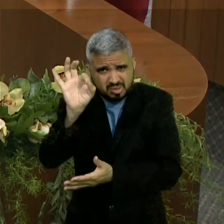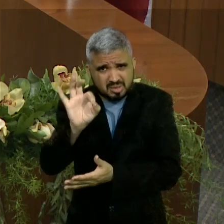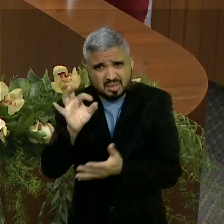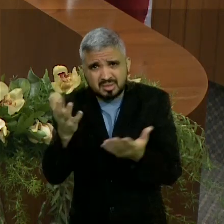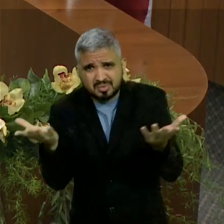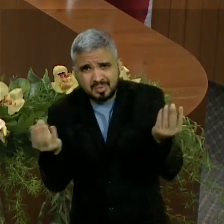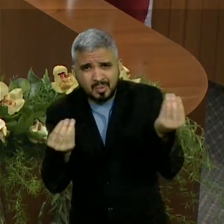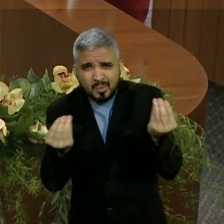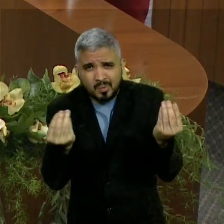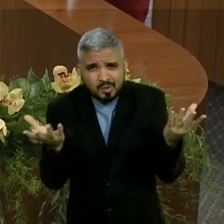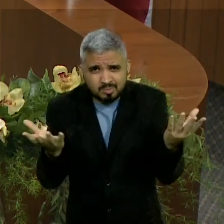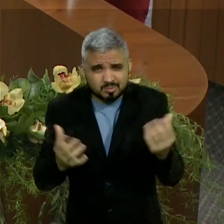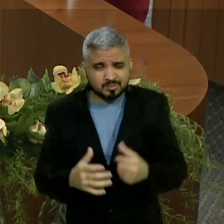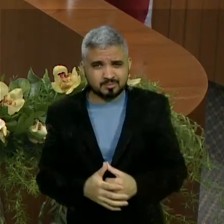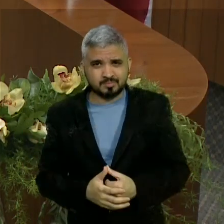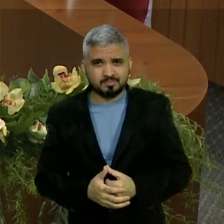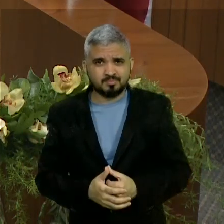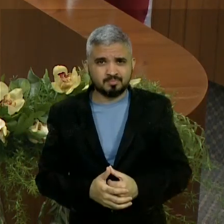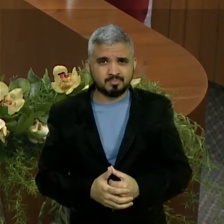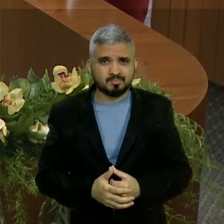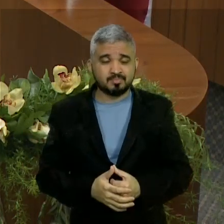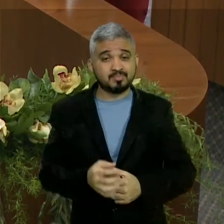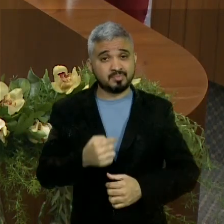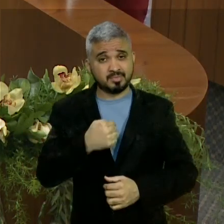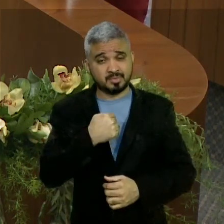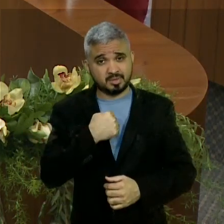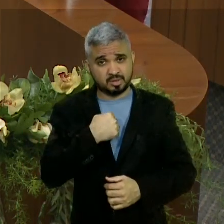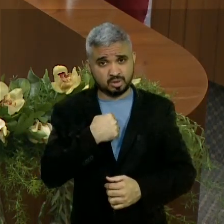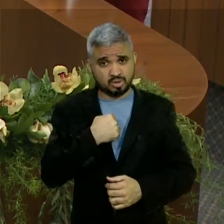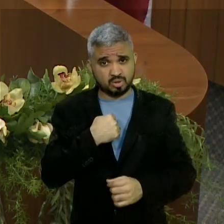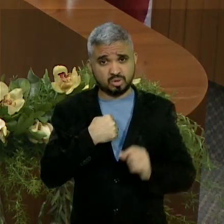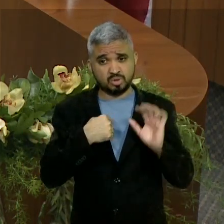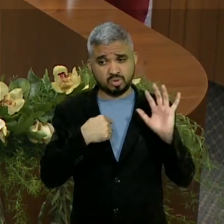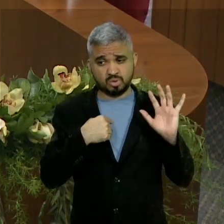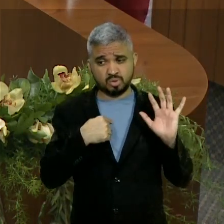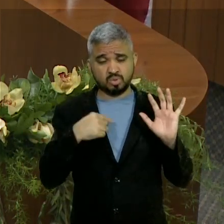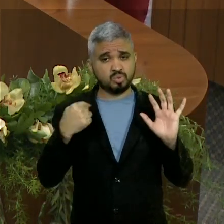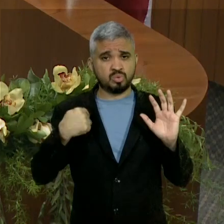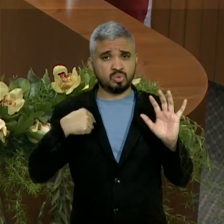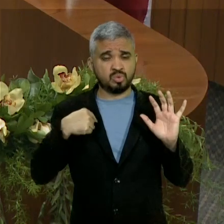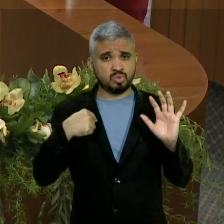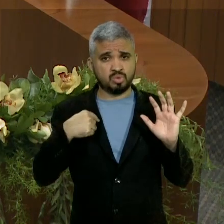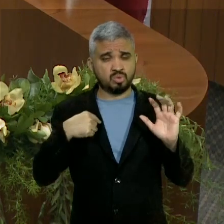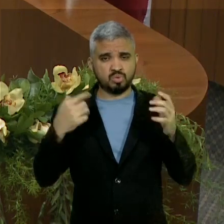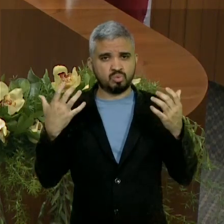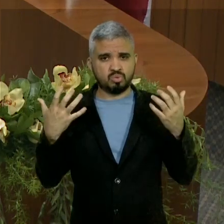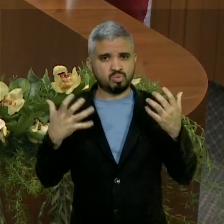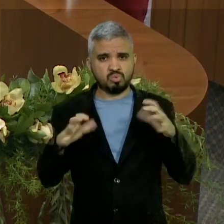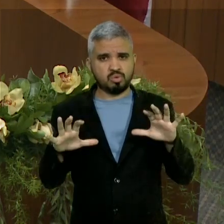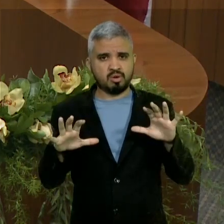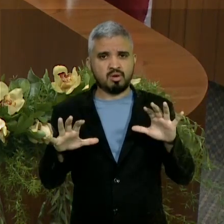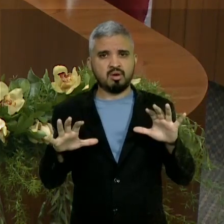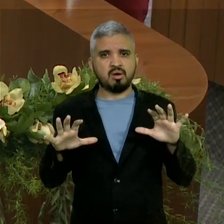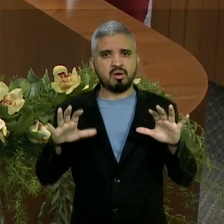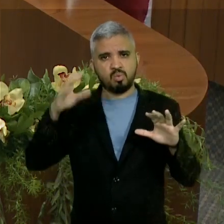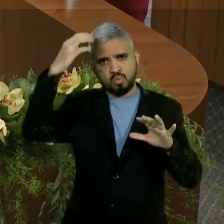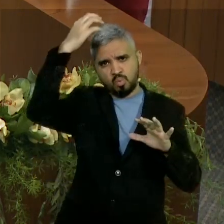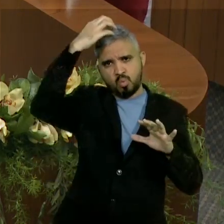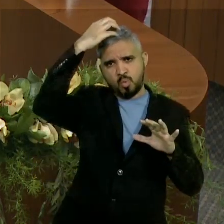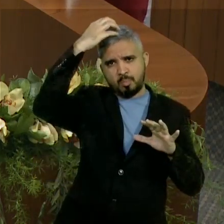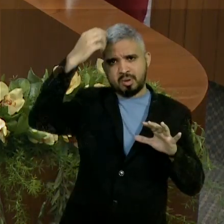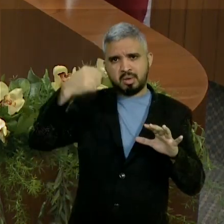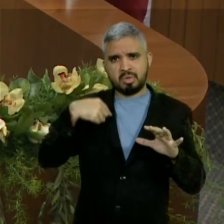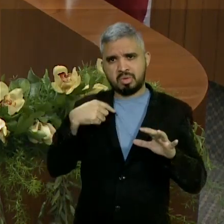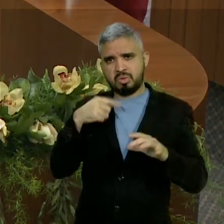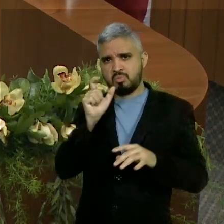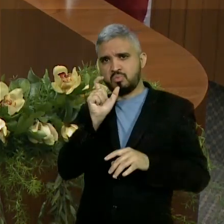respeitosamente eu quero declinar de ser o autor do apelido de que o governo Brandão é o governo do calote